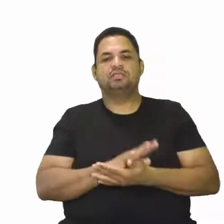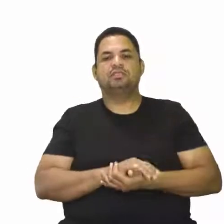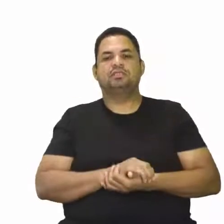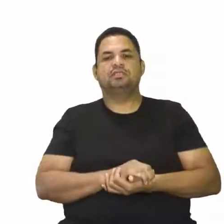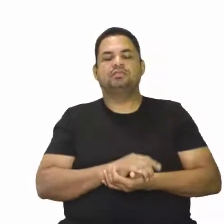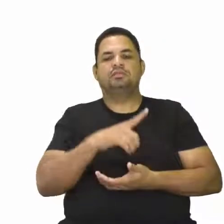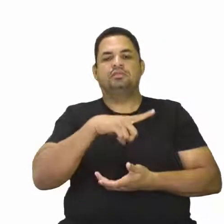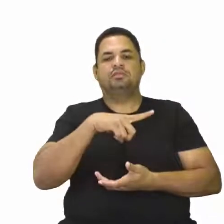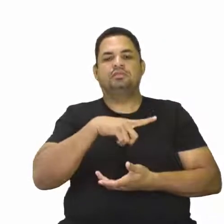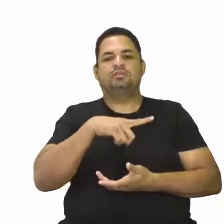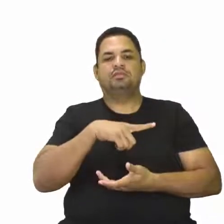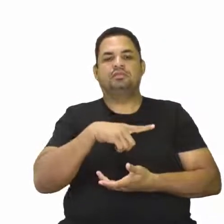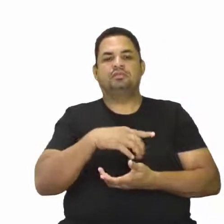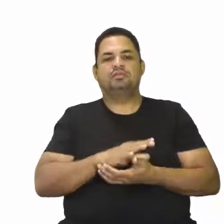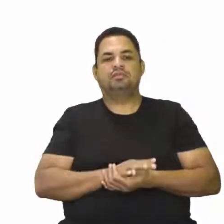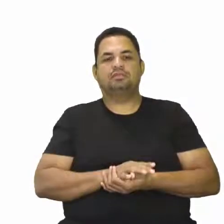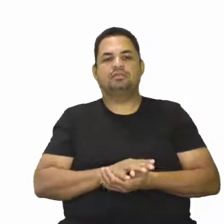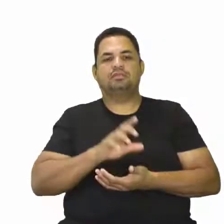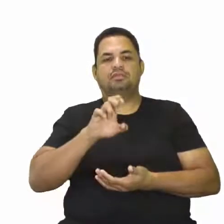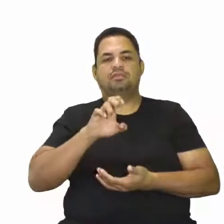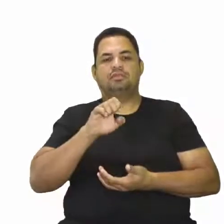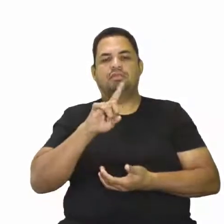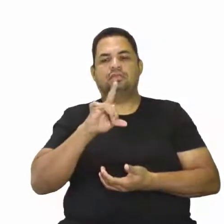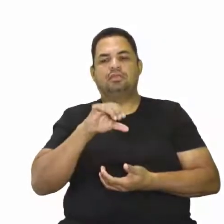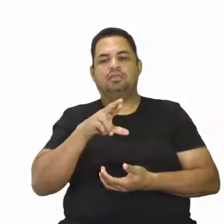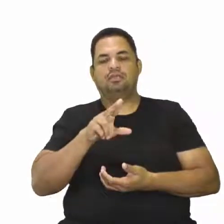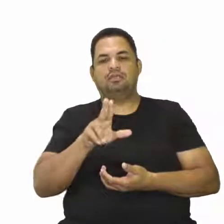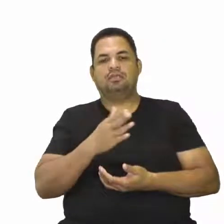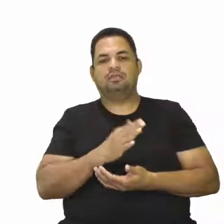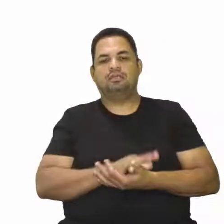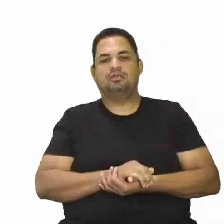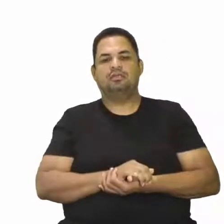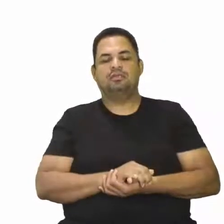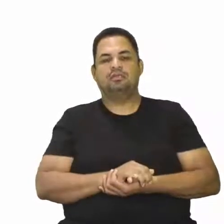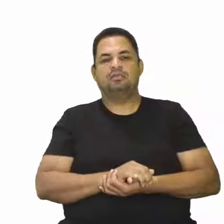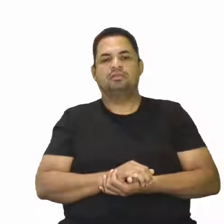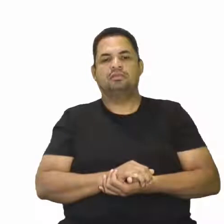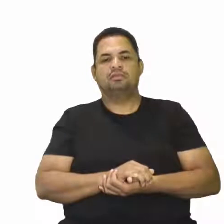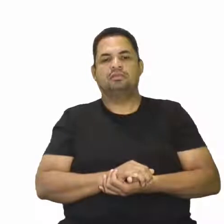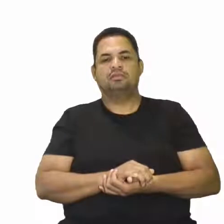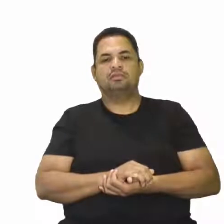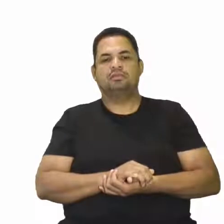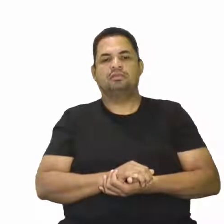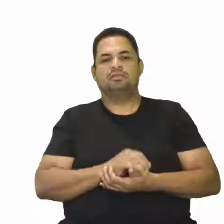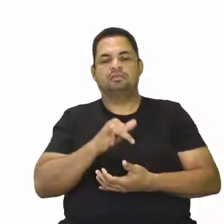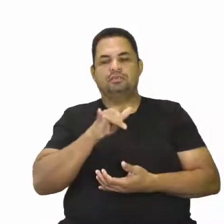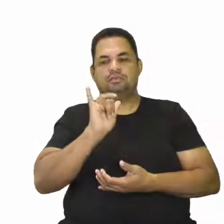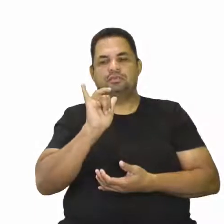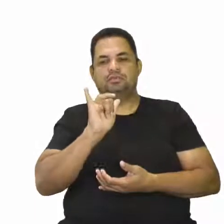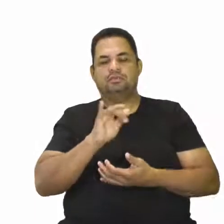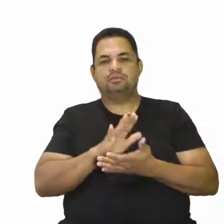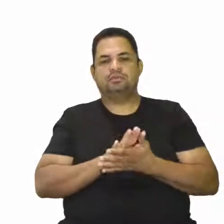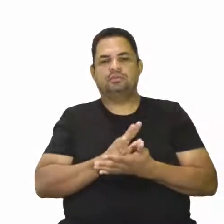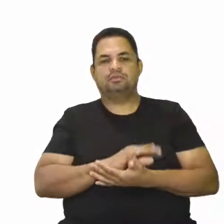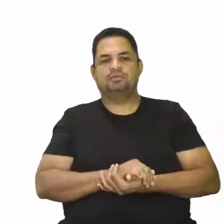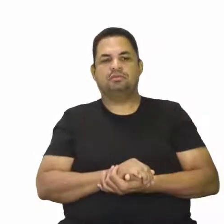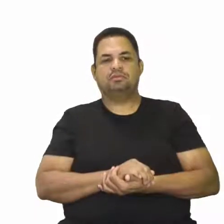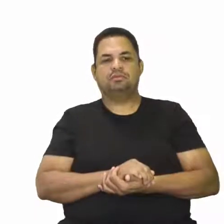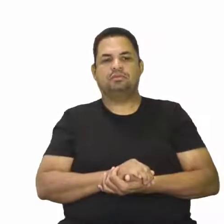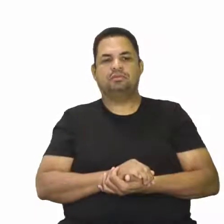Então, eu tenho ler, leyendo, só que com Y,